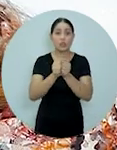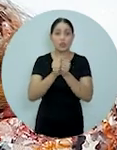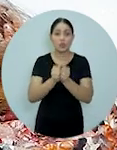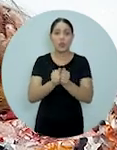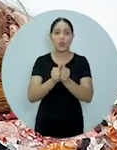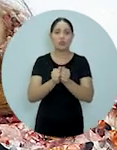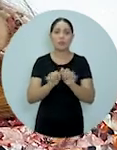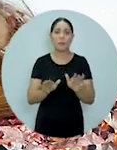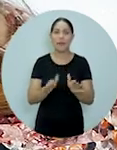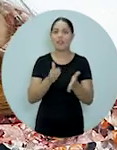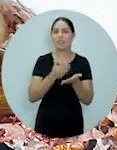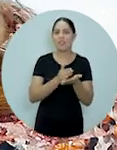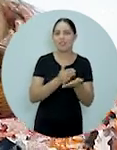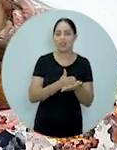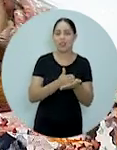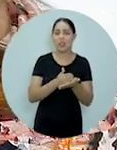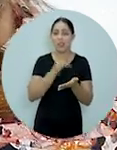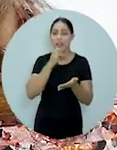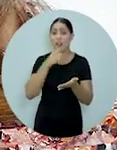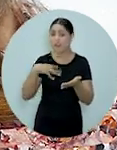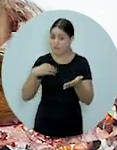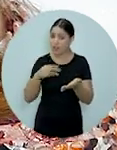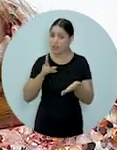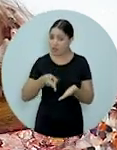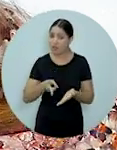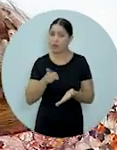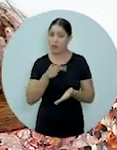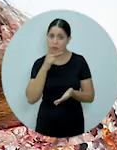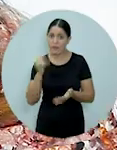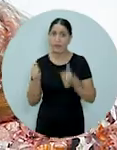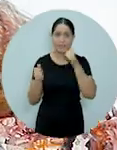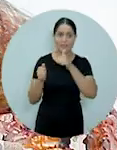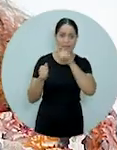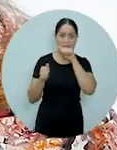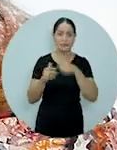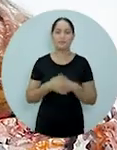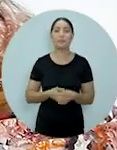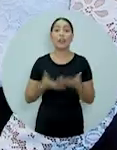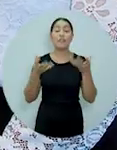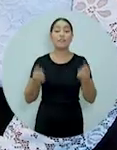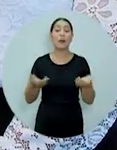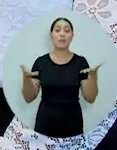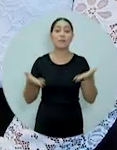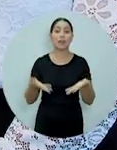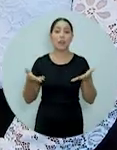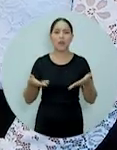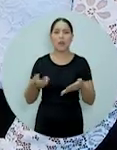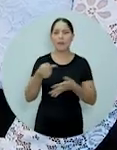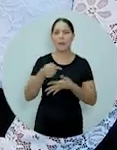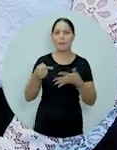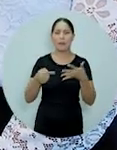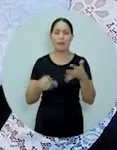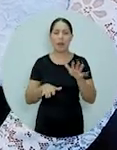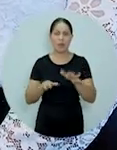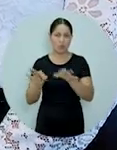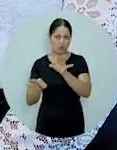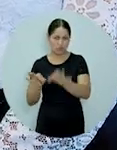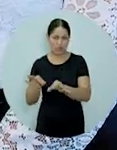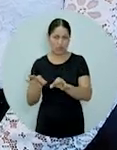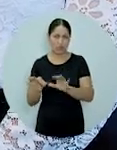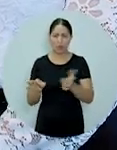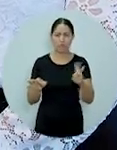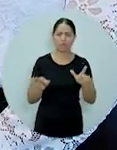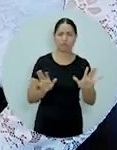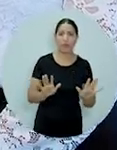juntos, eles não deixam de ser filhos dos dois. E aí aquela família continua existindo. Falamos sobre algumas questões que precisam ir para o